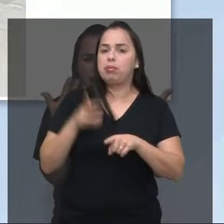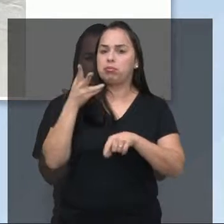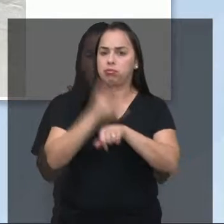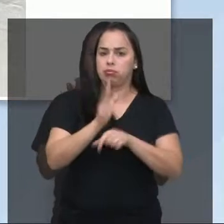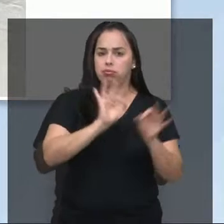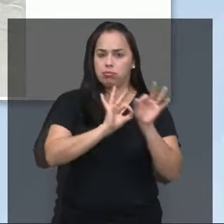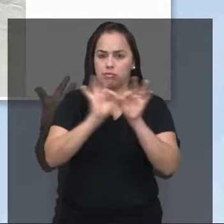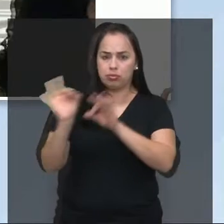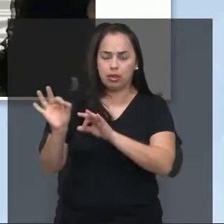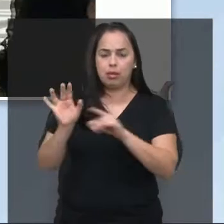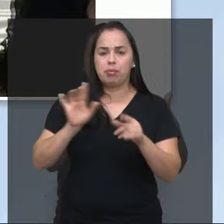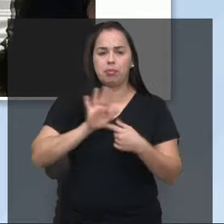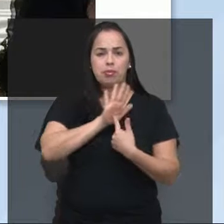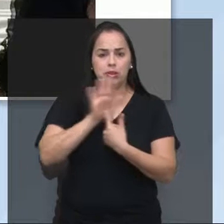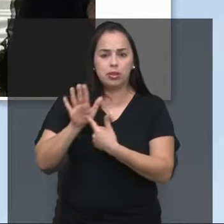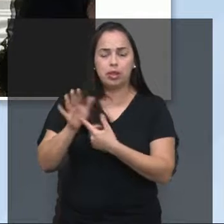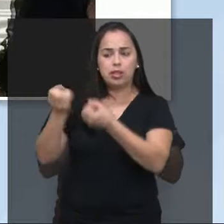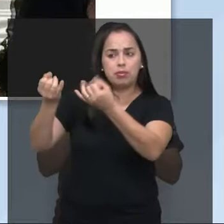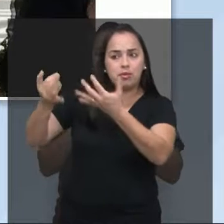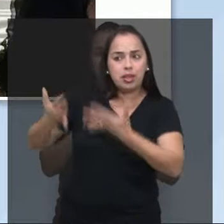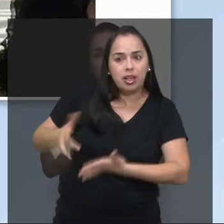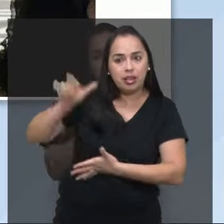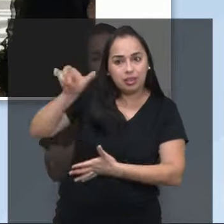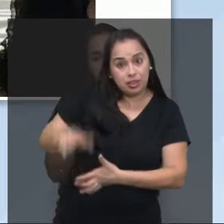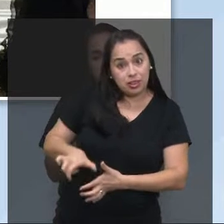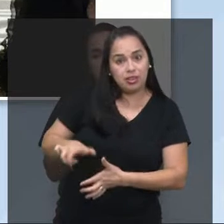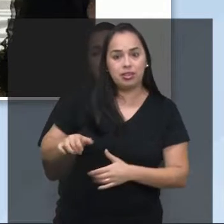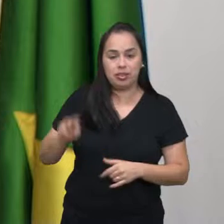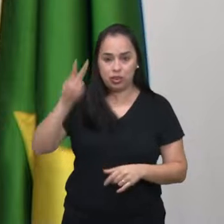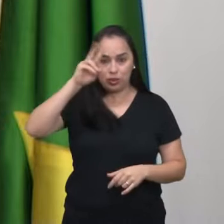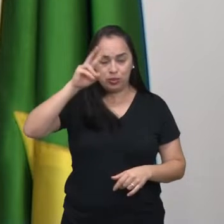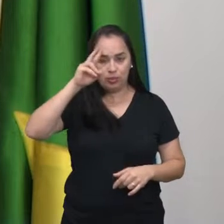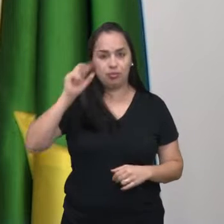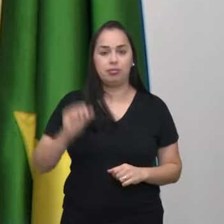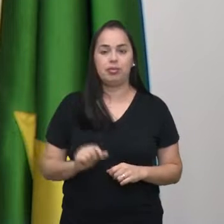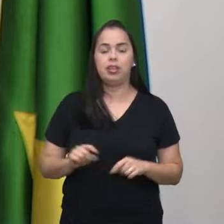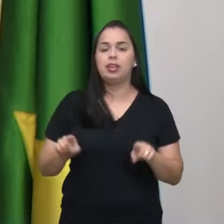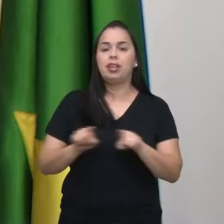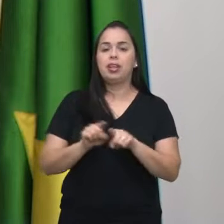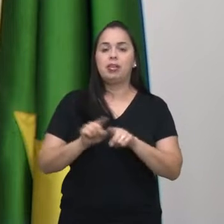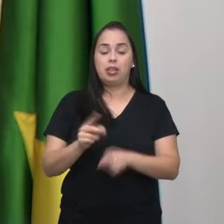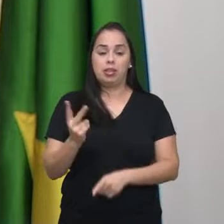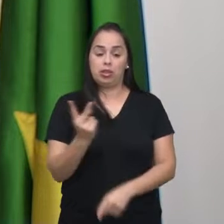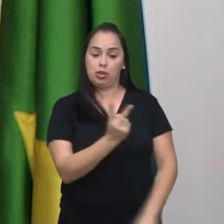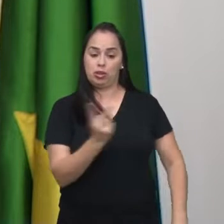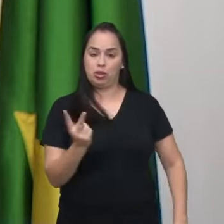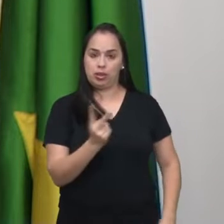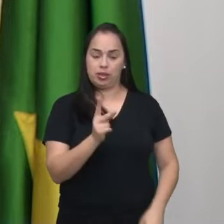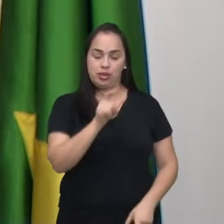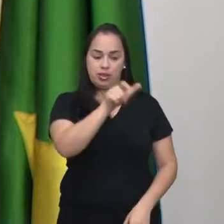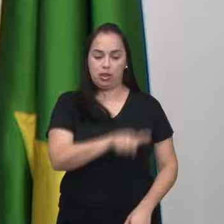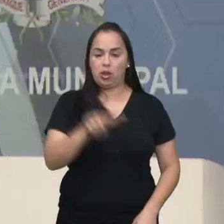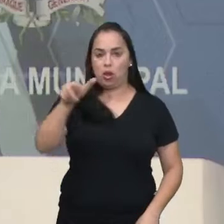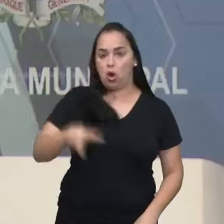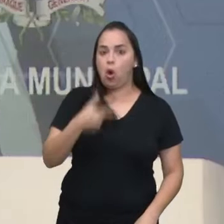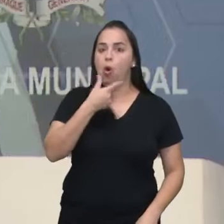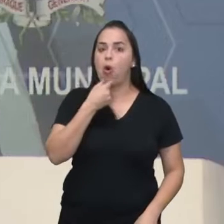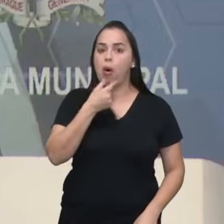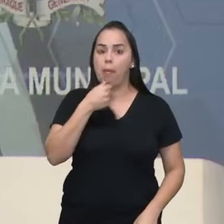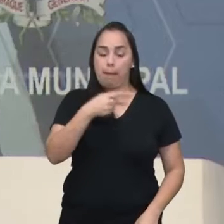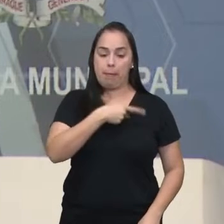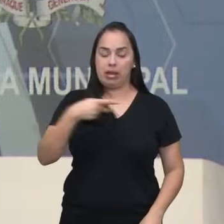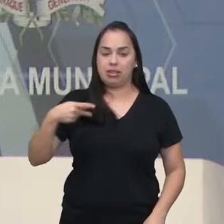vídeo também foi exibido em plenário Contando um pouco da história da idosa ele comentou também sobre o currículo de dois pastores